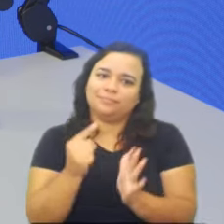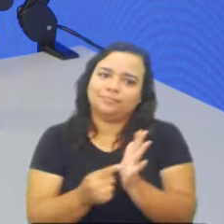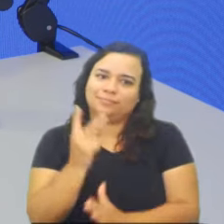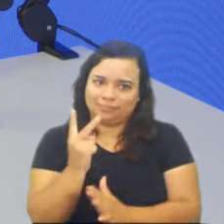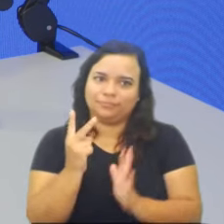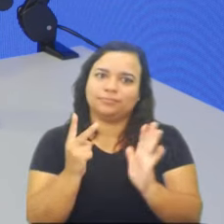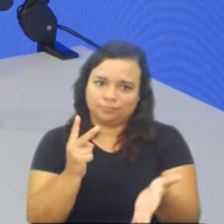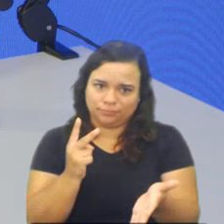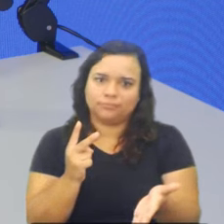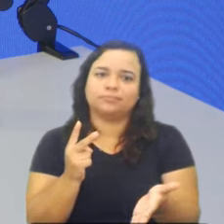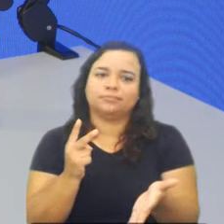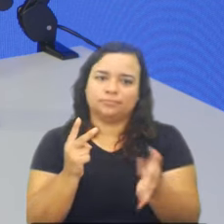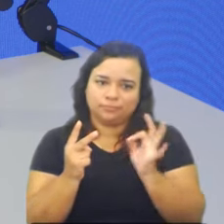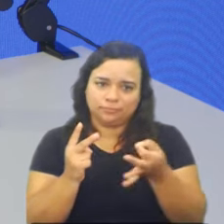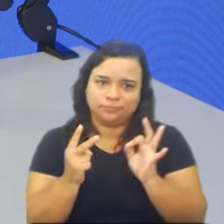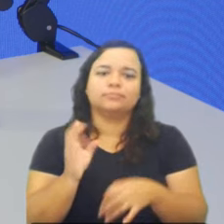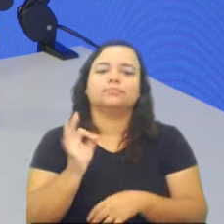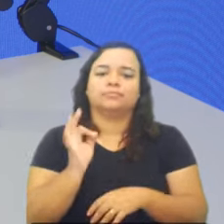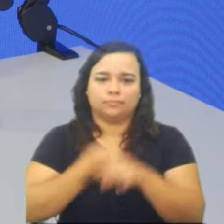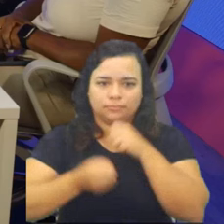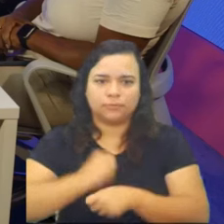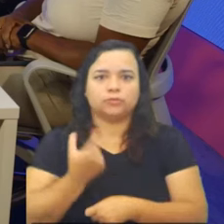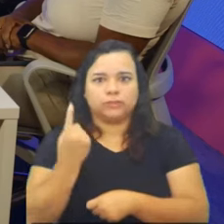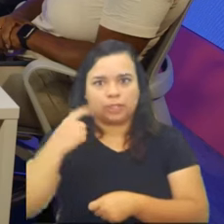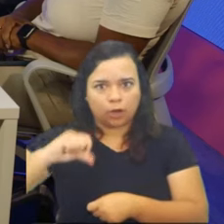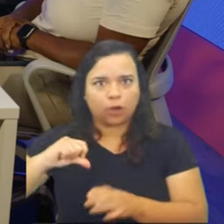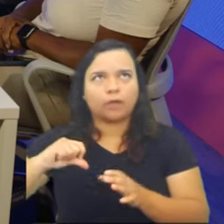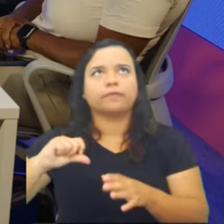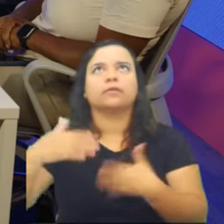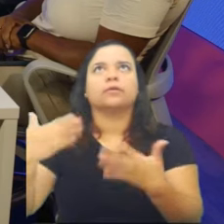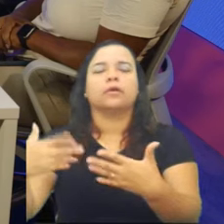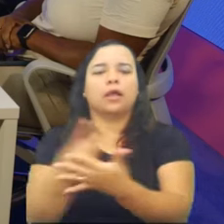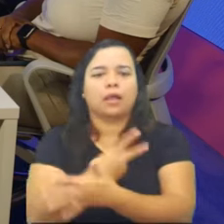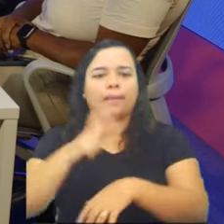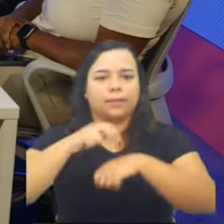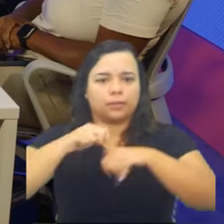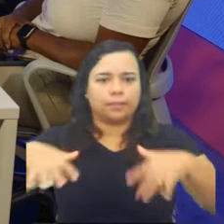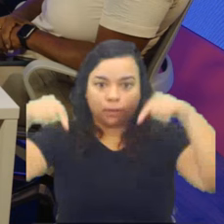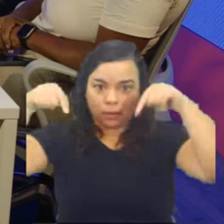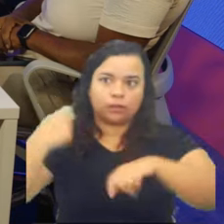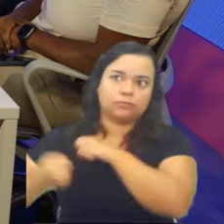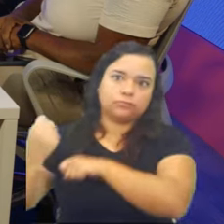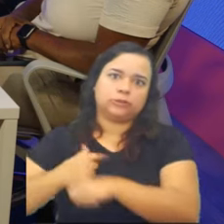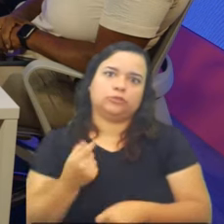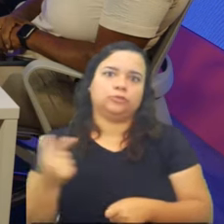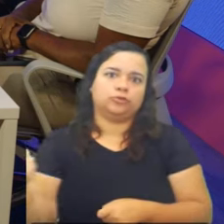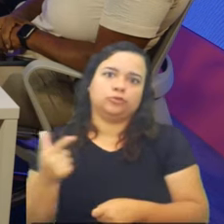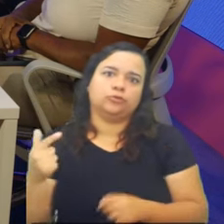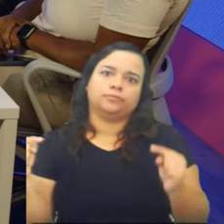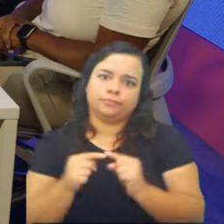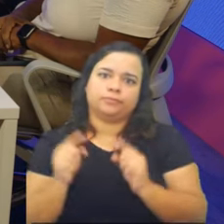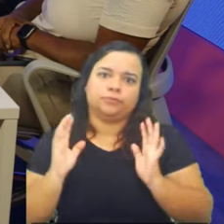por duas vezes já né por dois em dois encontros de paradas a primeira vez aí veio a pandemia e em 2022 e agora